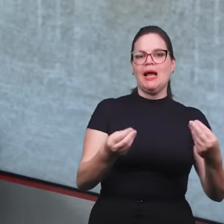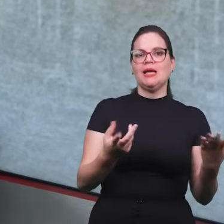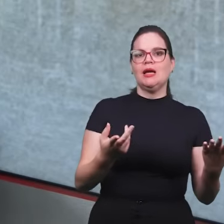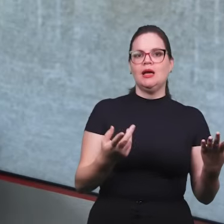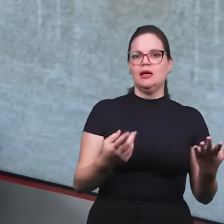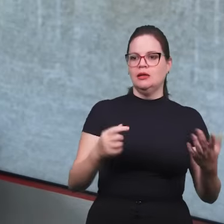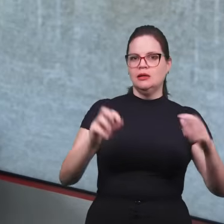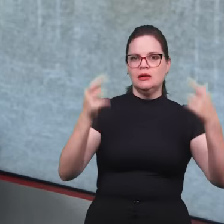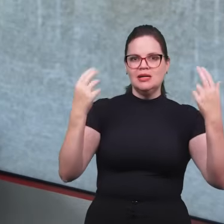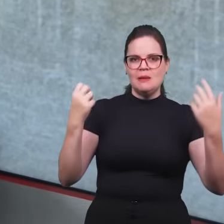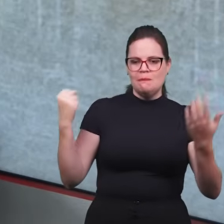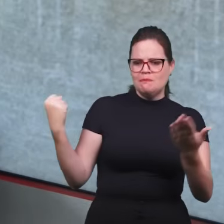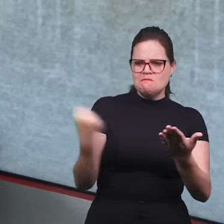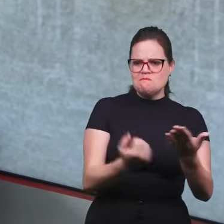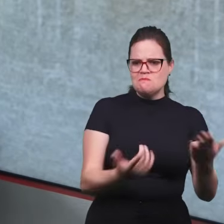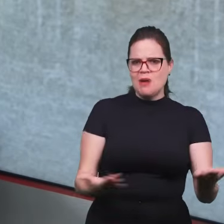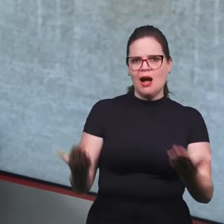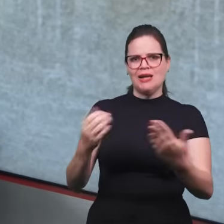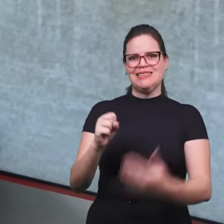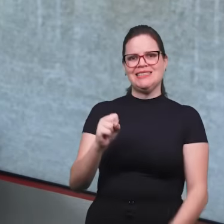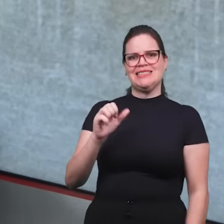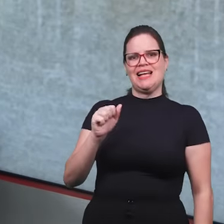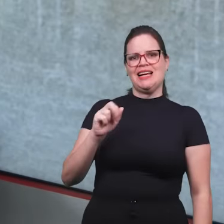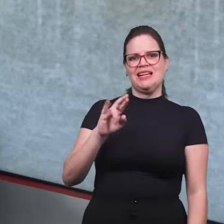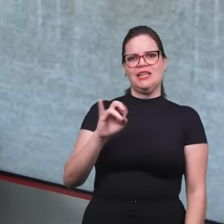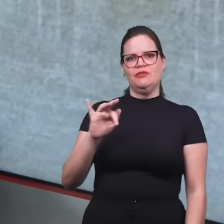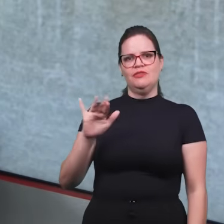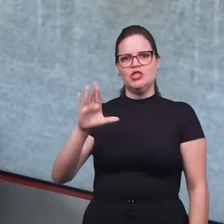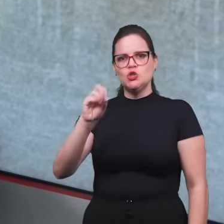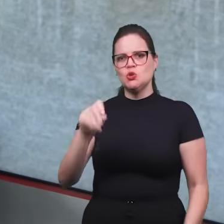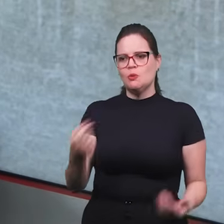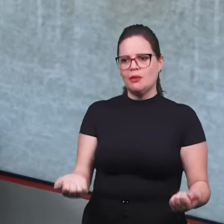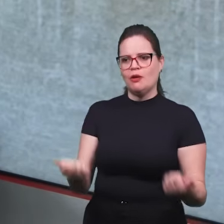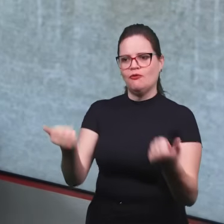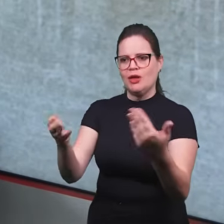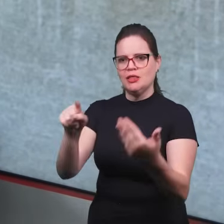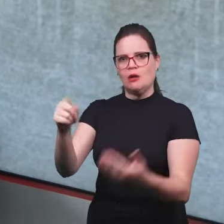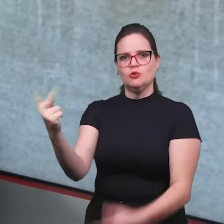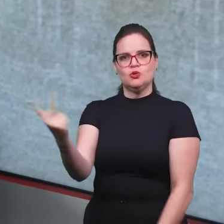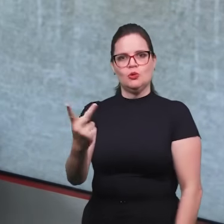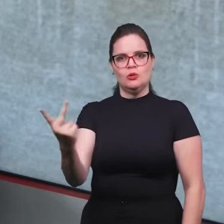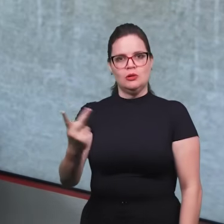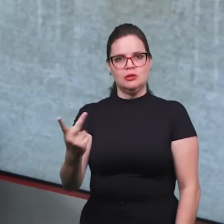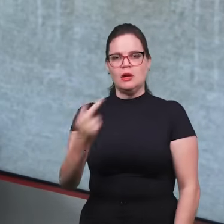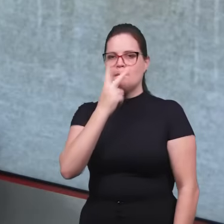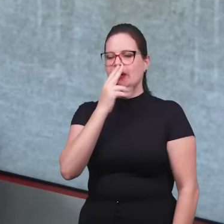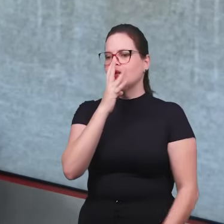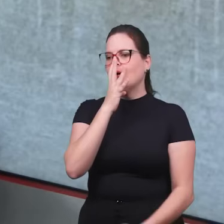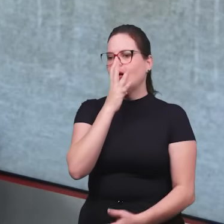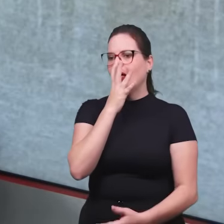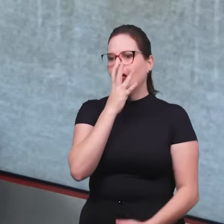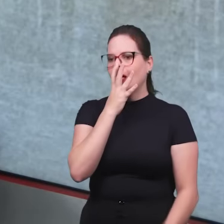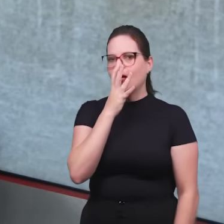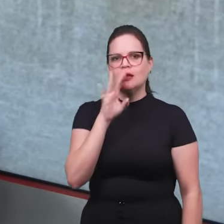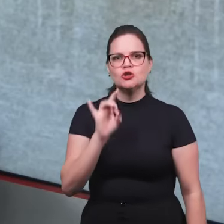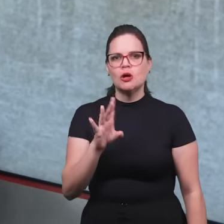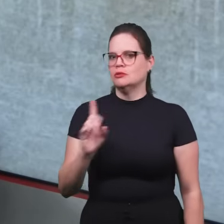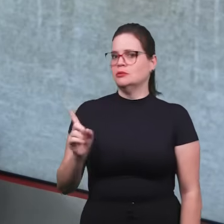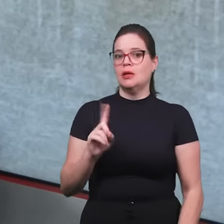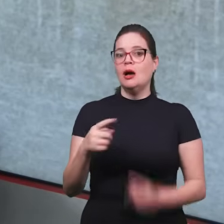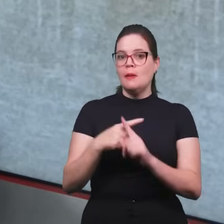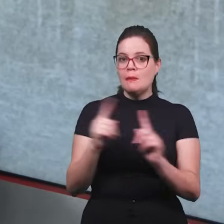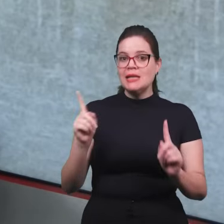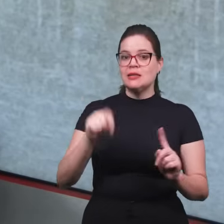oferecer-lhes sacrifícios. E não se trata ali de uma mera admiração, mas ali tratava-se de um